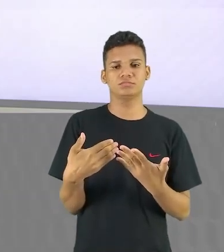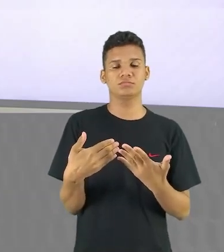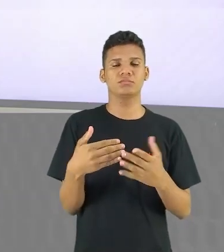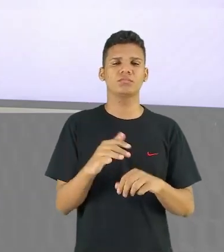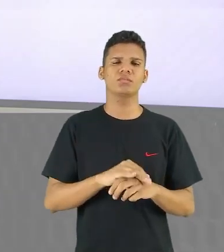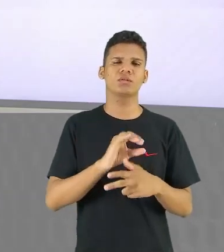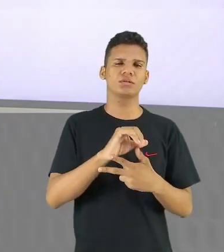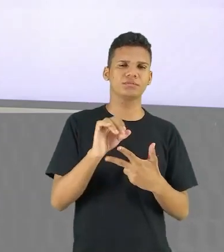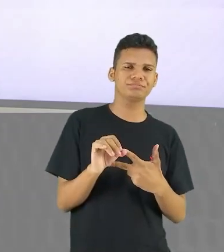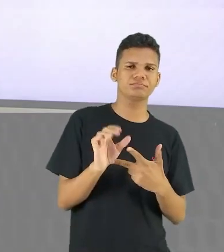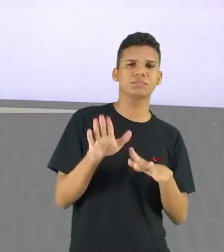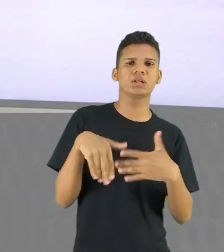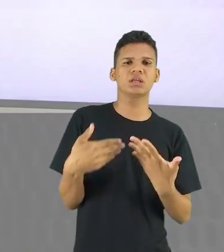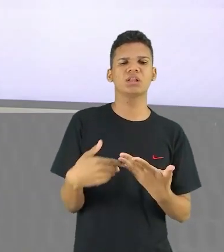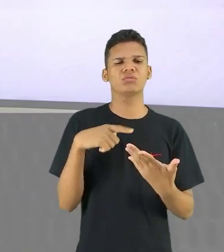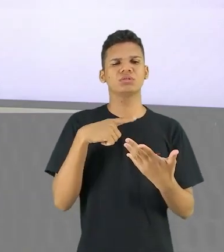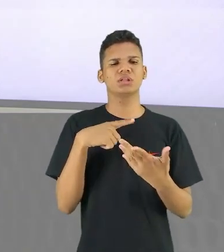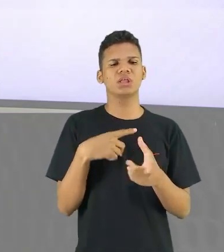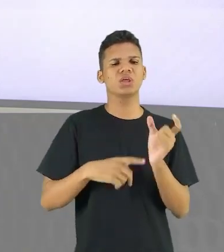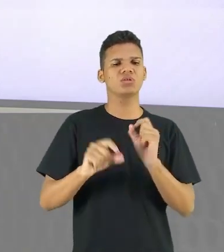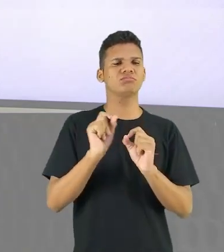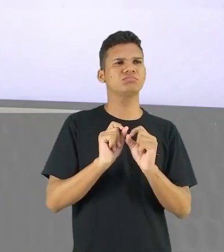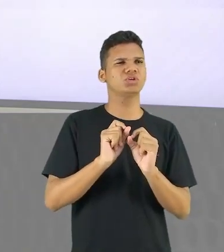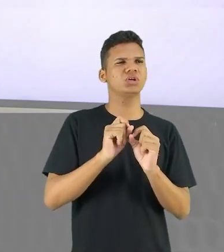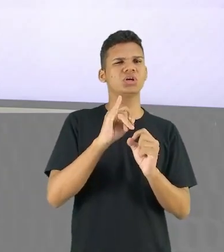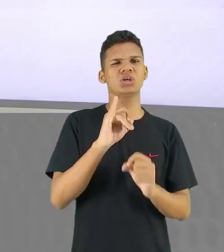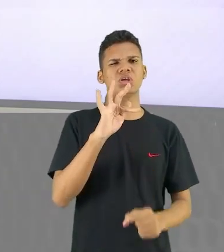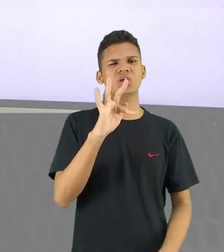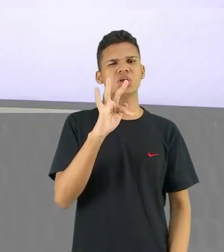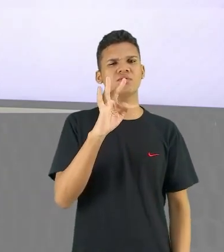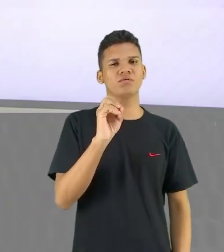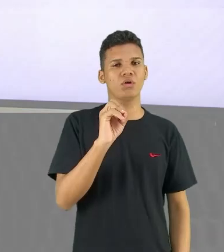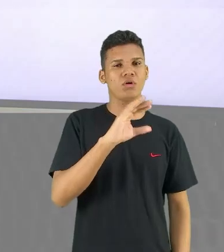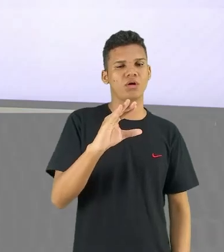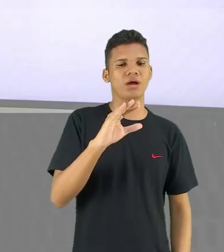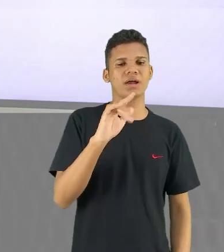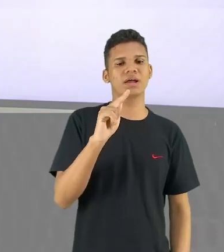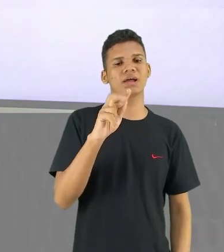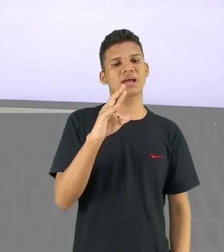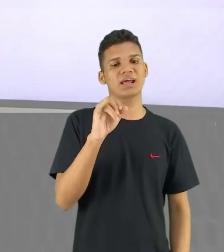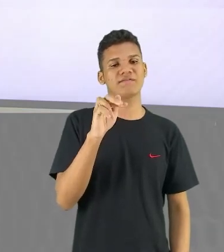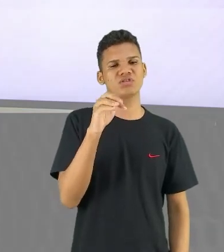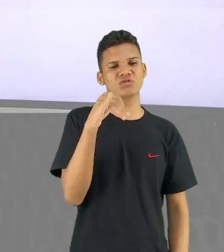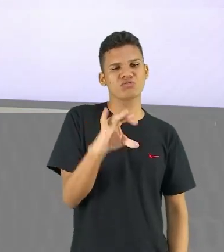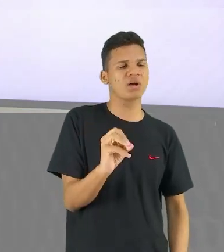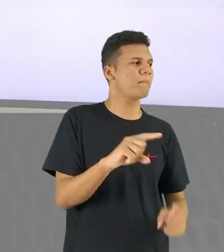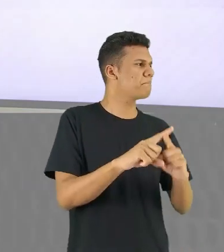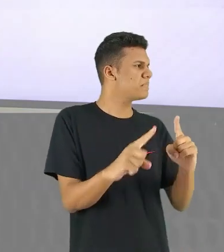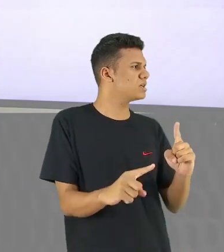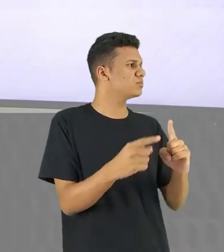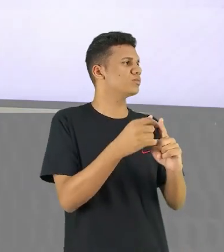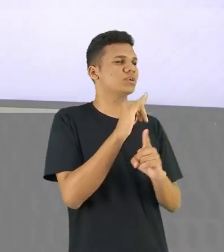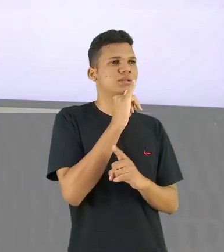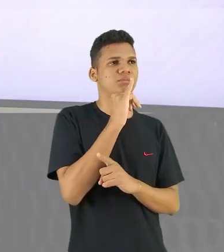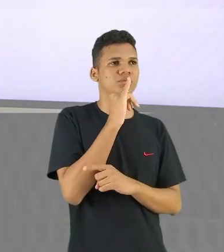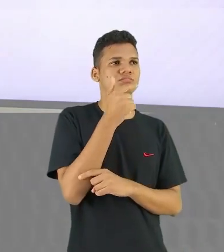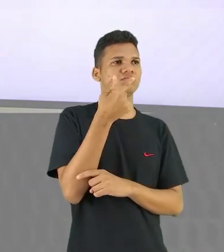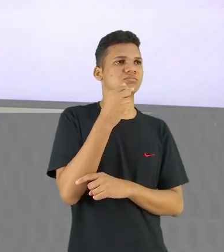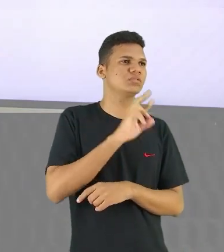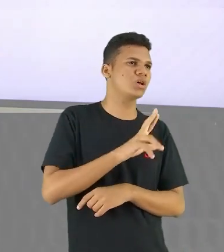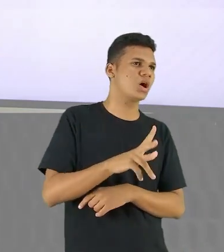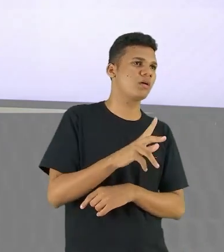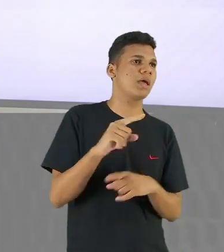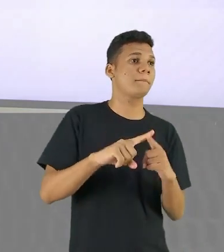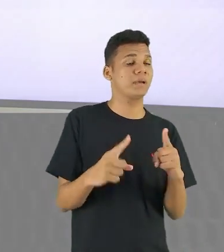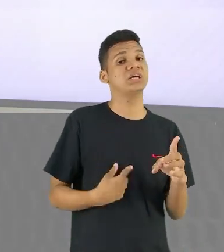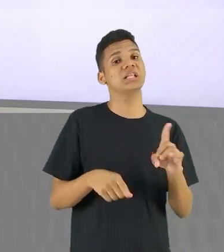gente tem aqui? Um infográfico. Infográfico não é um gênero tão frequente na prova do Enem,